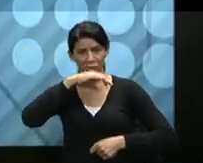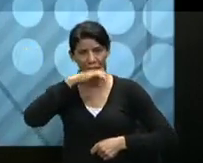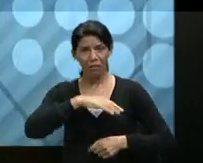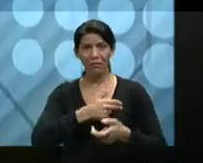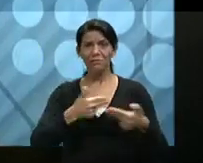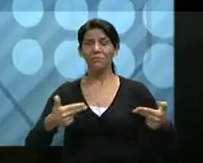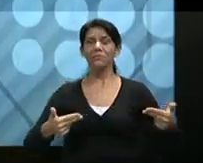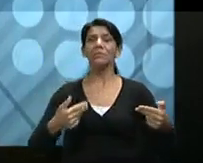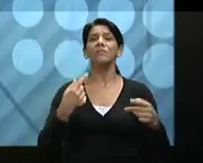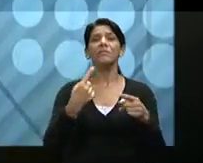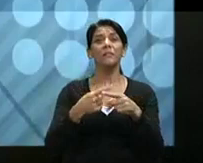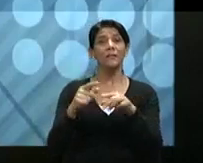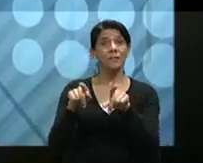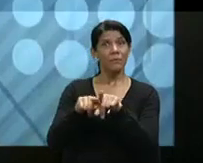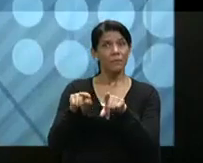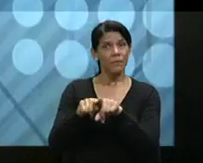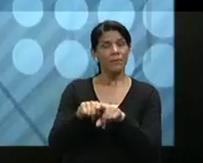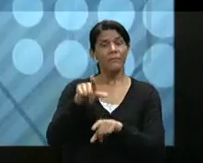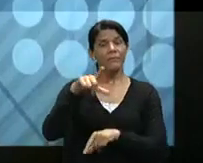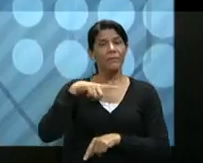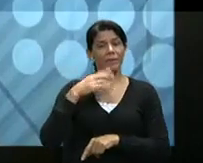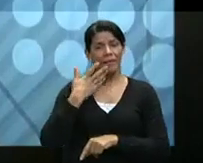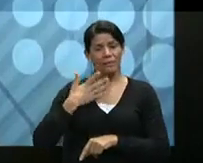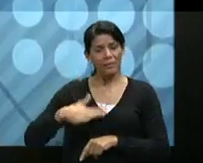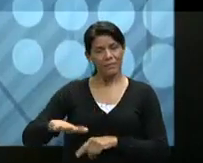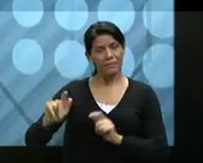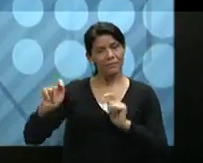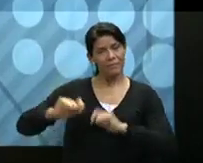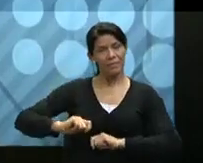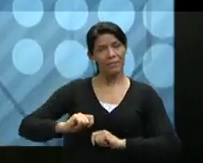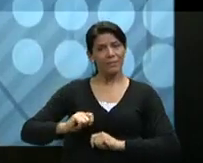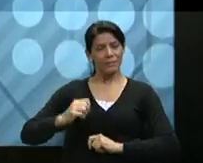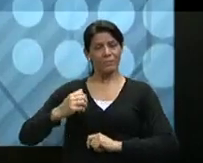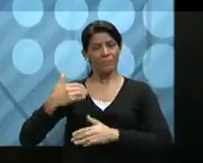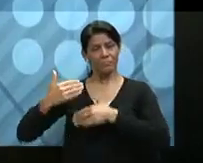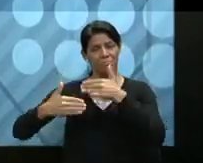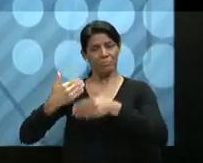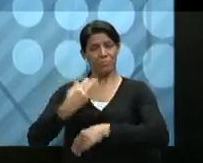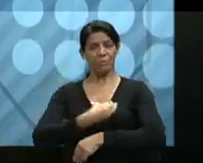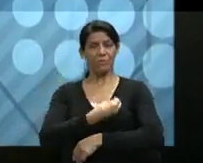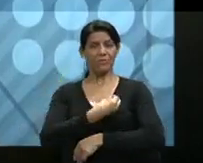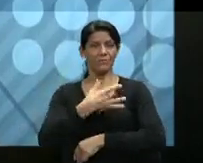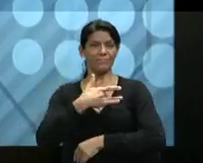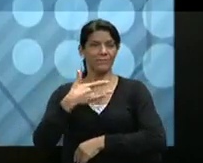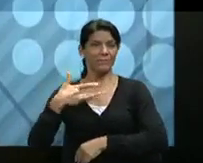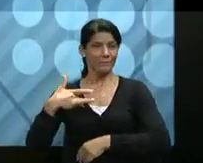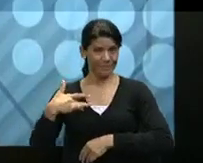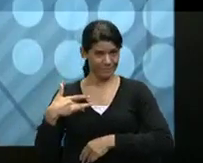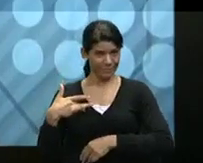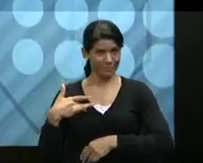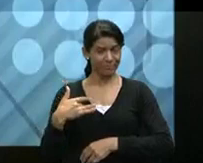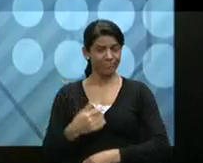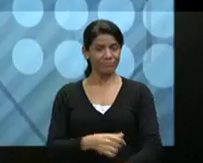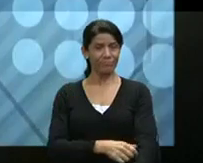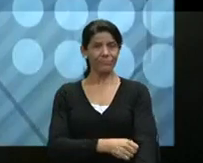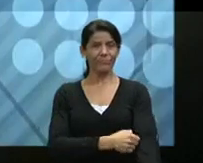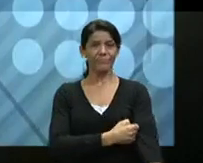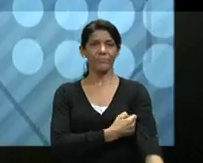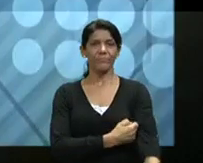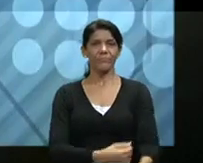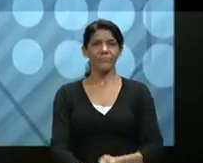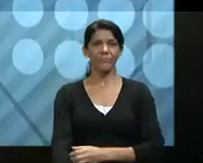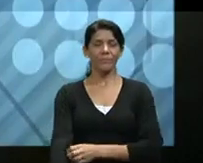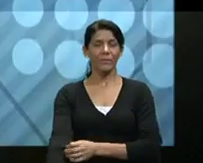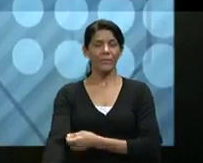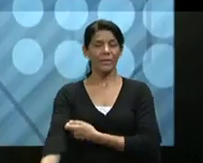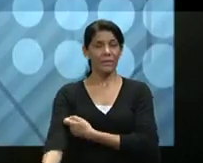violência. Consequentemente, elas têm uma possibilidade de uma vida mais saudável e mais vitalícia. Ele traz também que o condicionamento físico